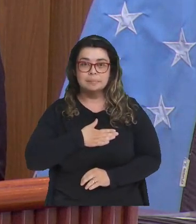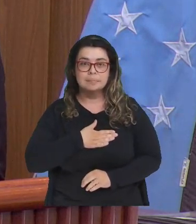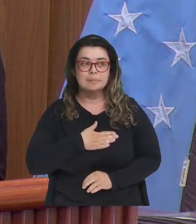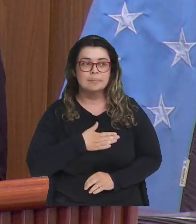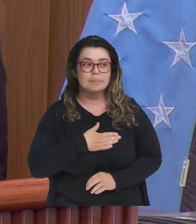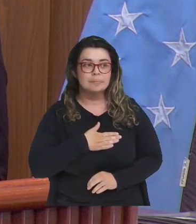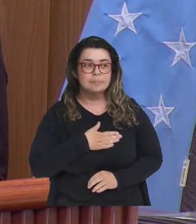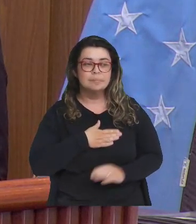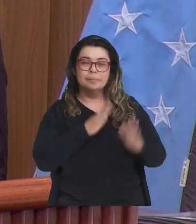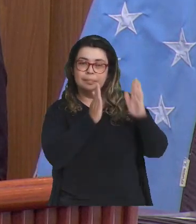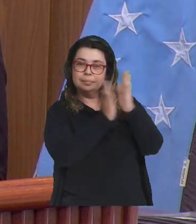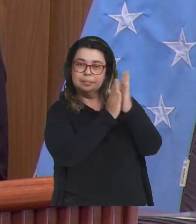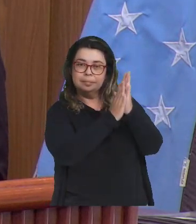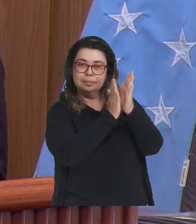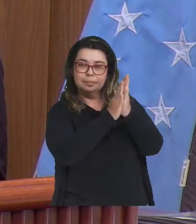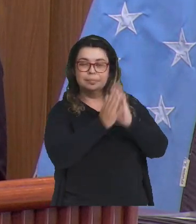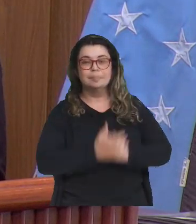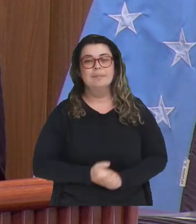meus parabéns, não é?